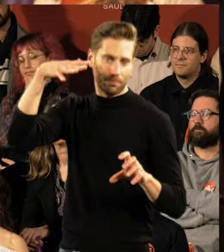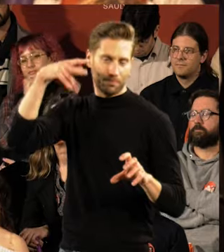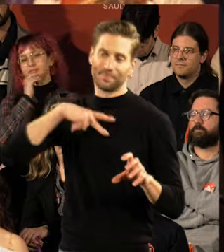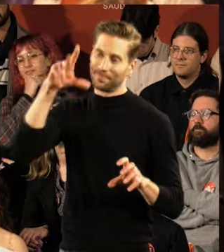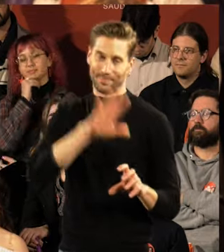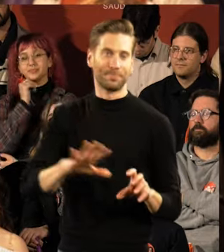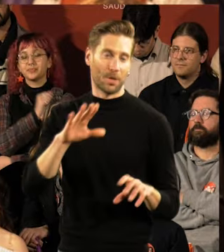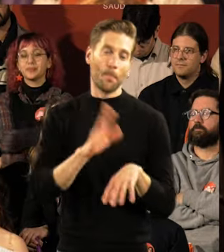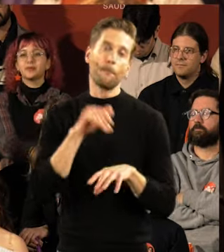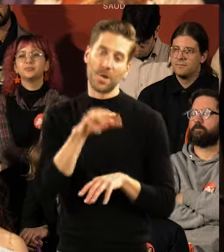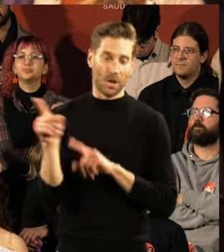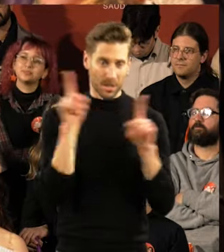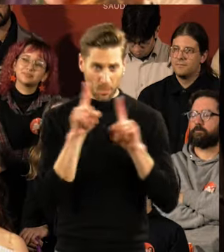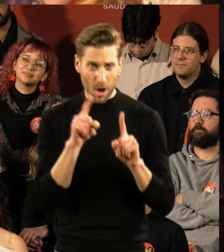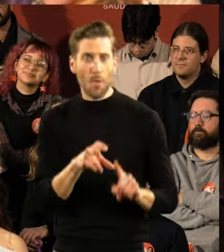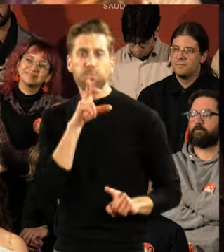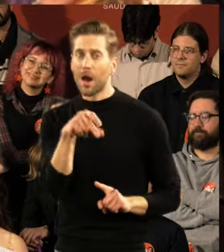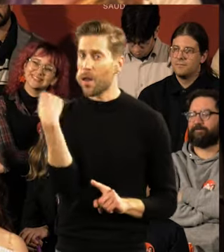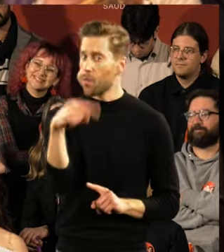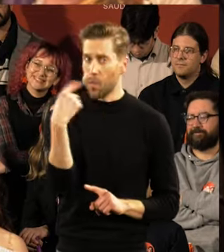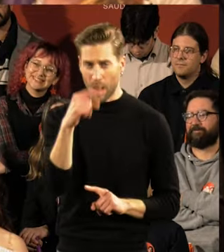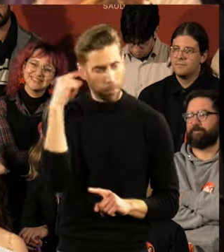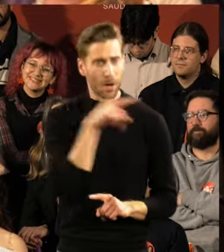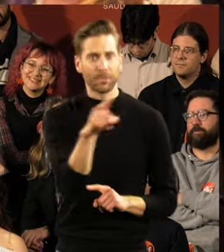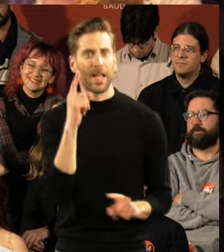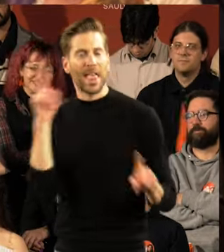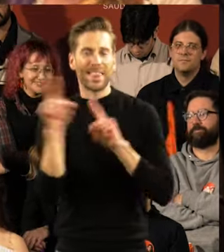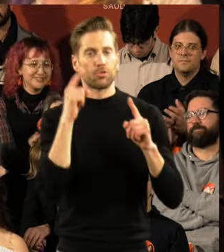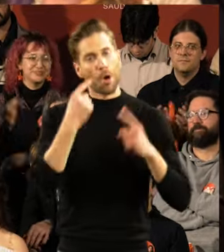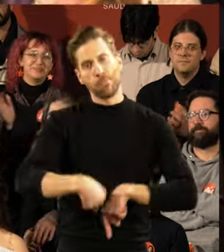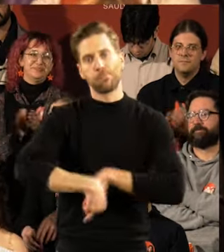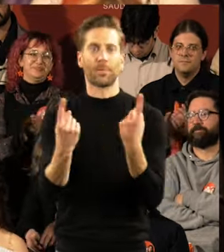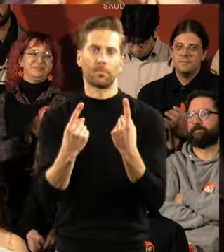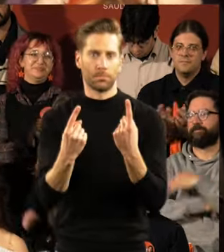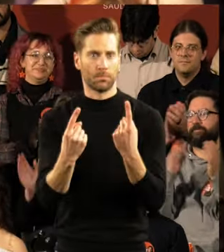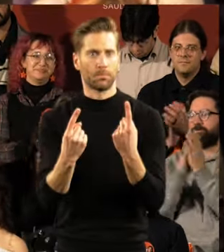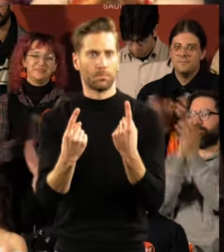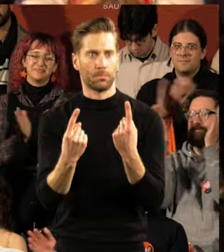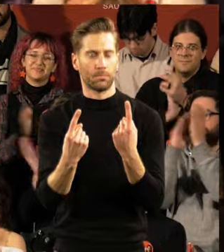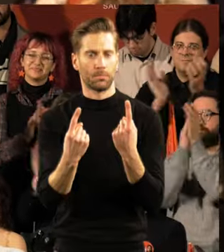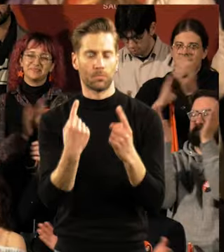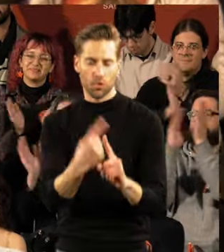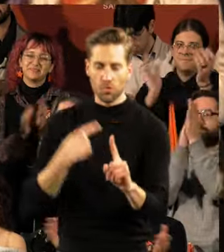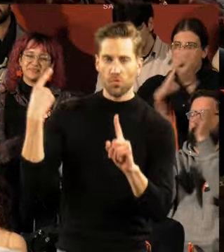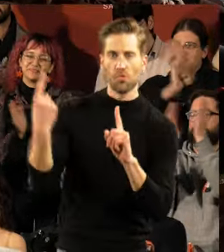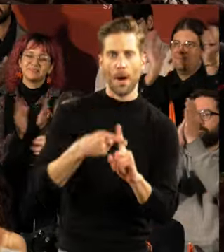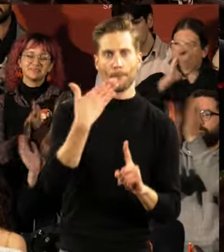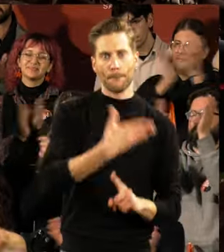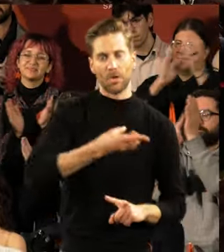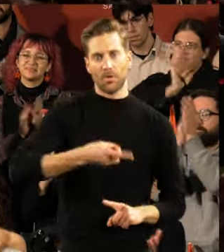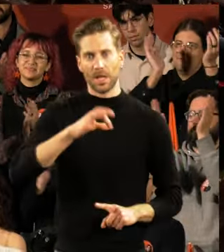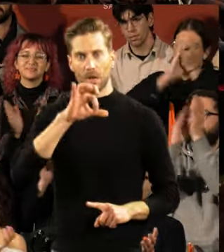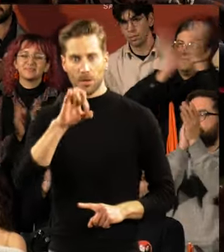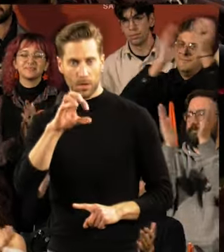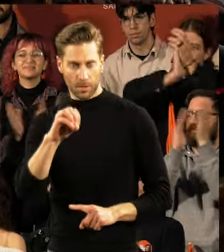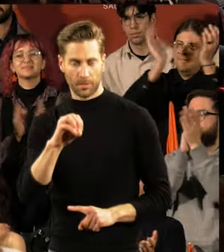só há uma resposta, e sabem como eu qual é: transportes públicos. Desde os anos 80...